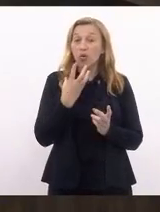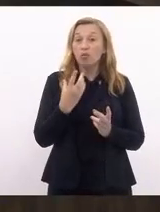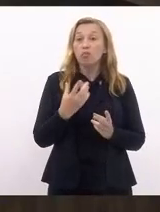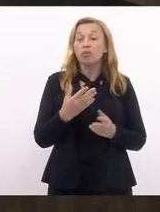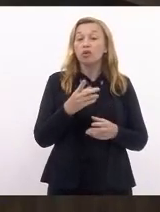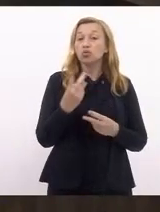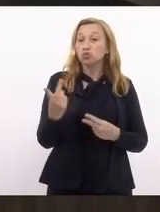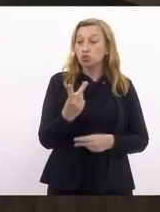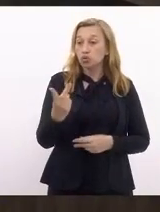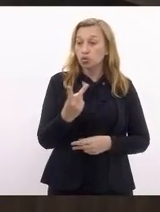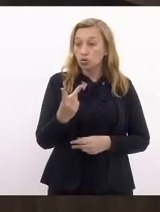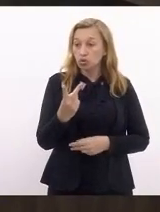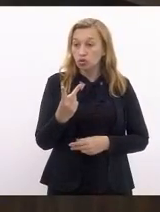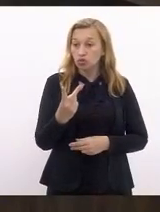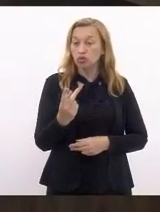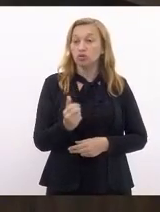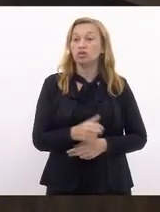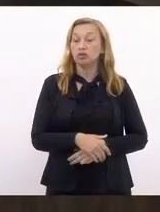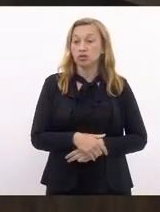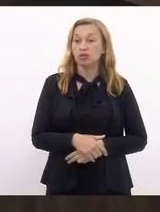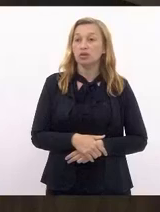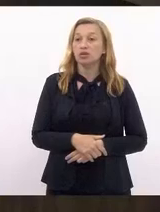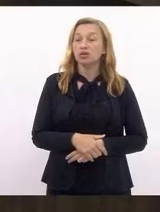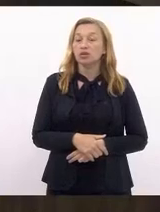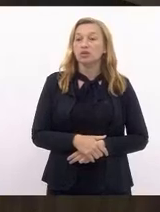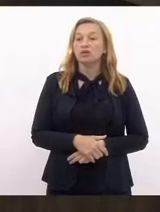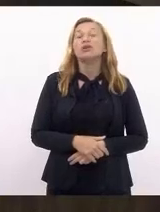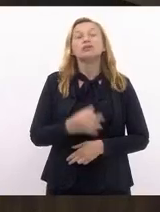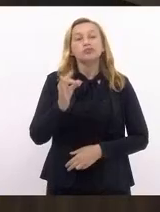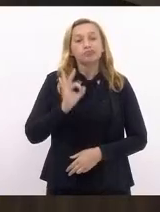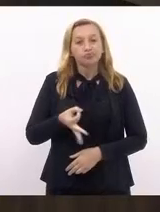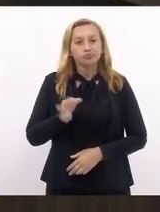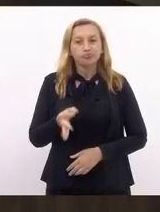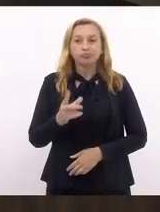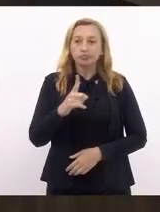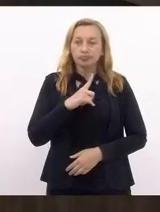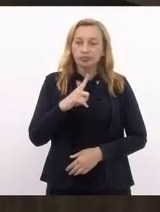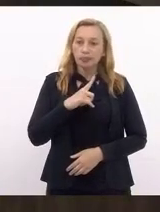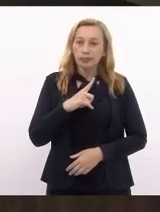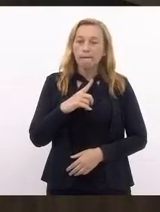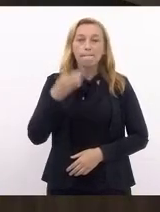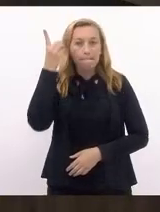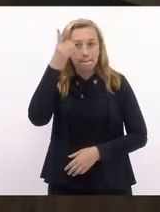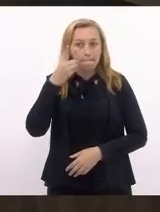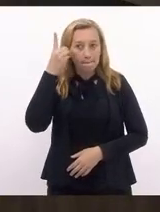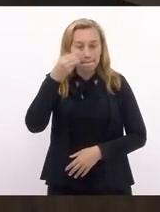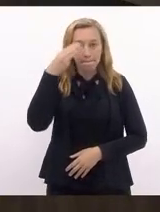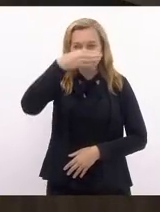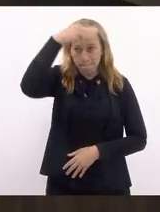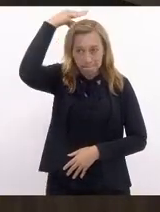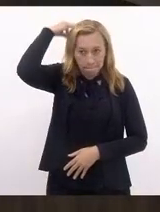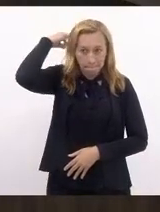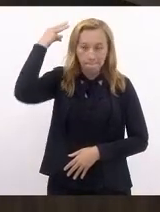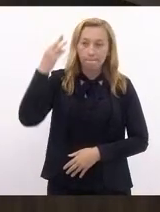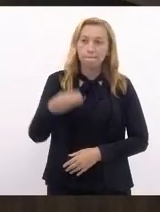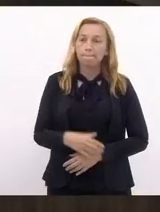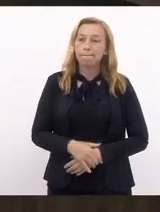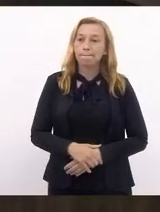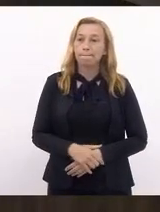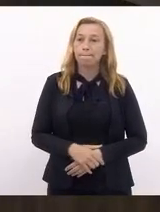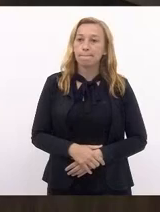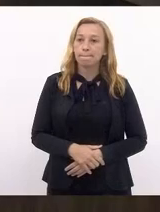lados bom para os dois eu tenho certeza que o deputado Márcio Pacheco